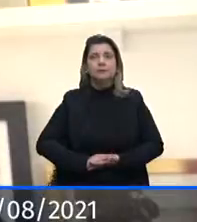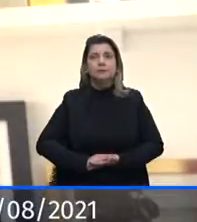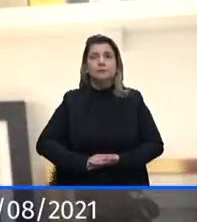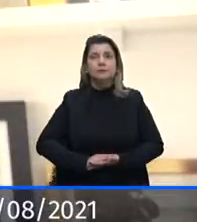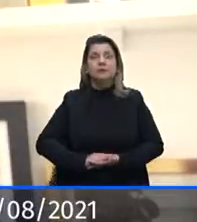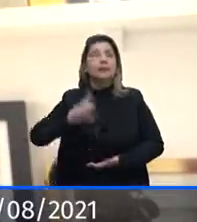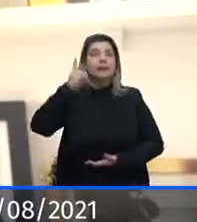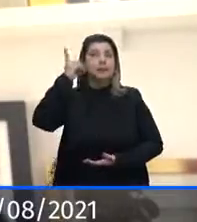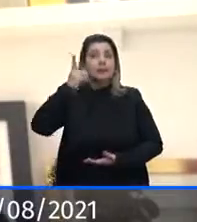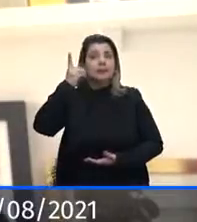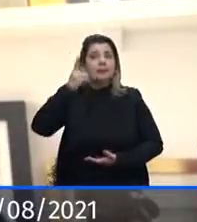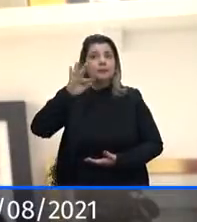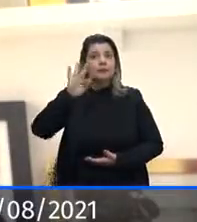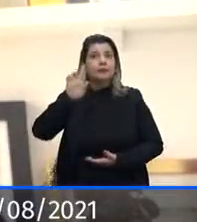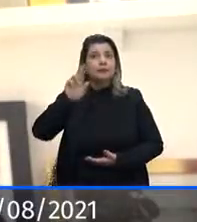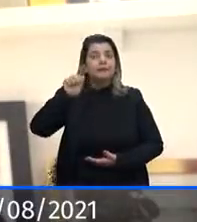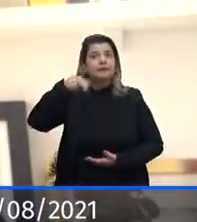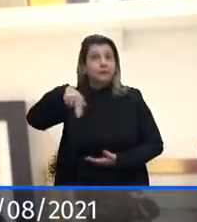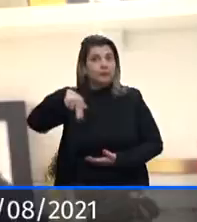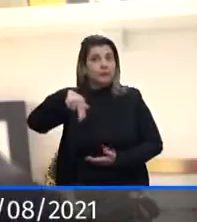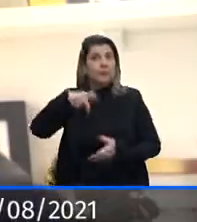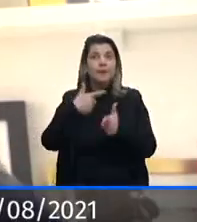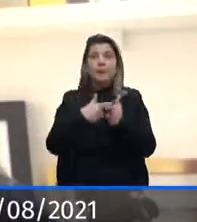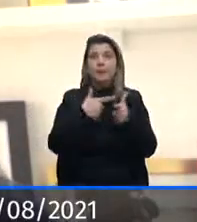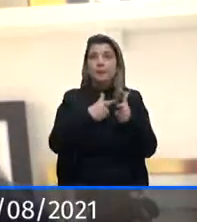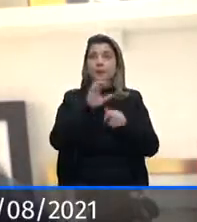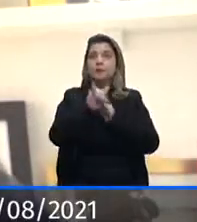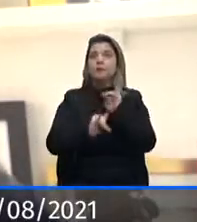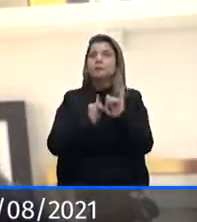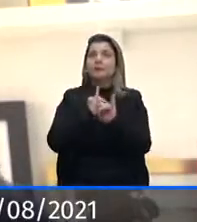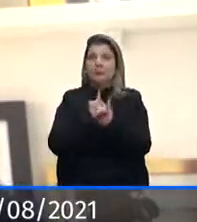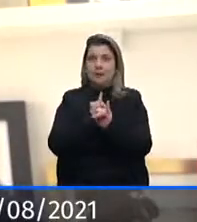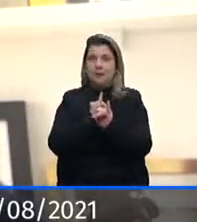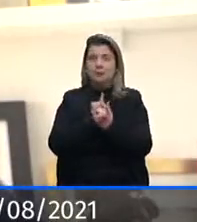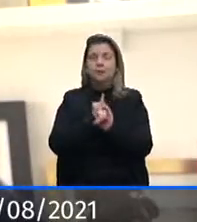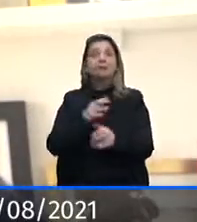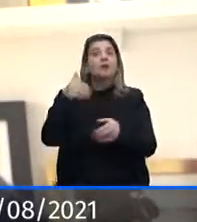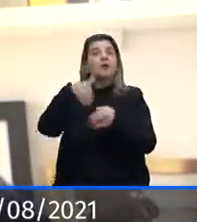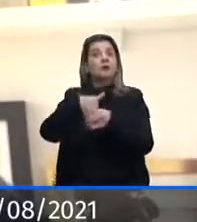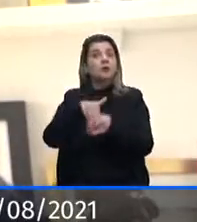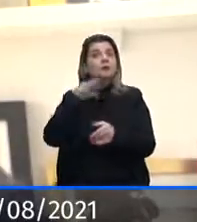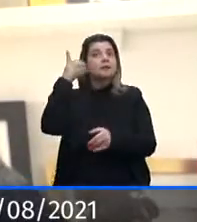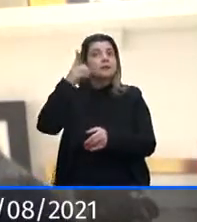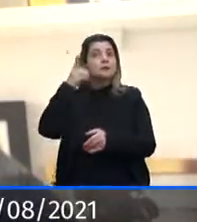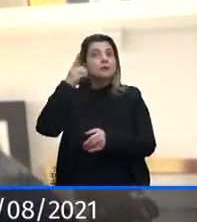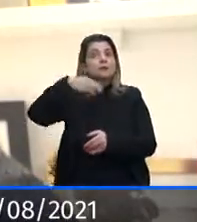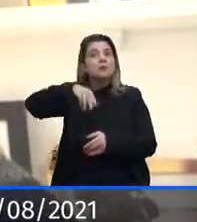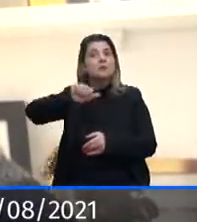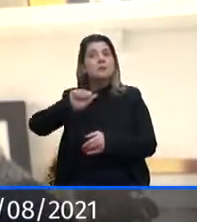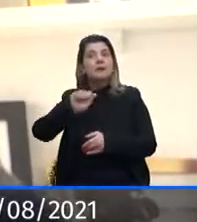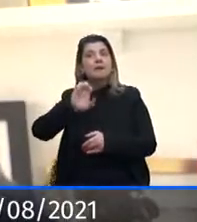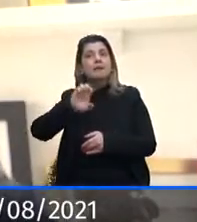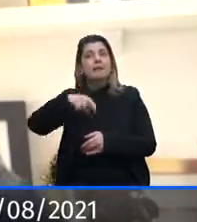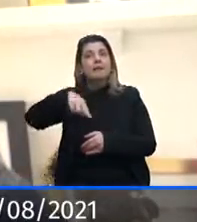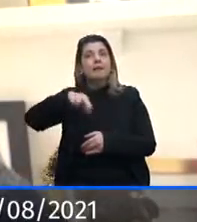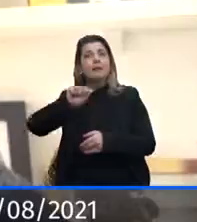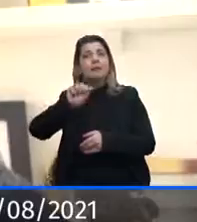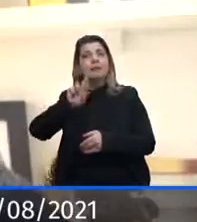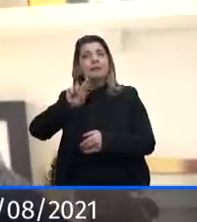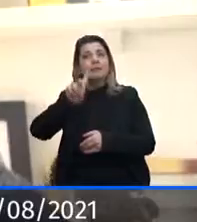Deputada Fran está com problema da internet. Enquanto restabelece, como vota deputado Mainardi?